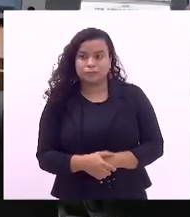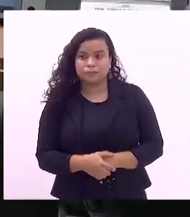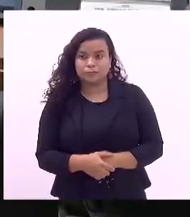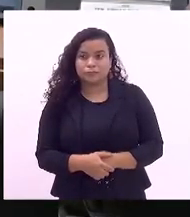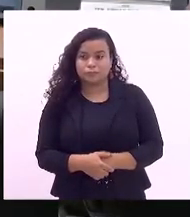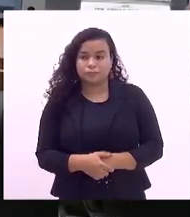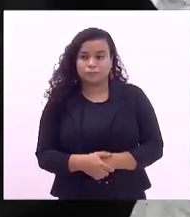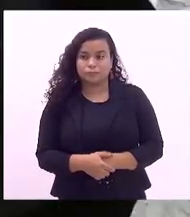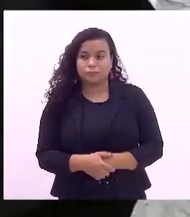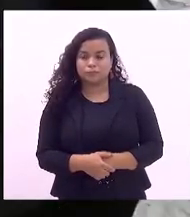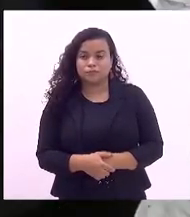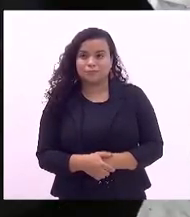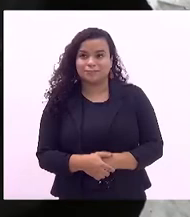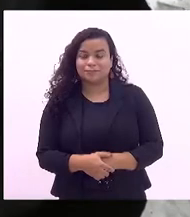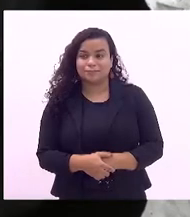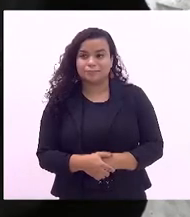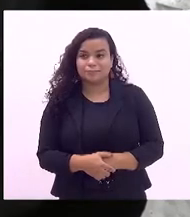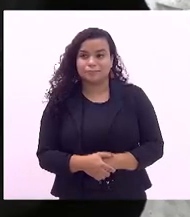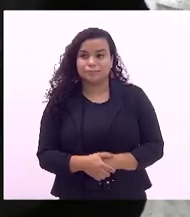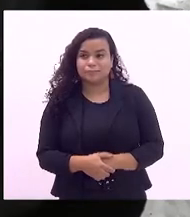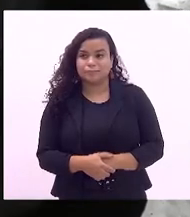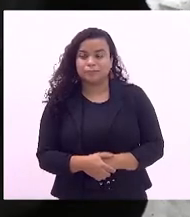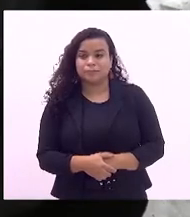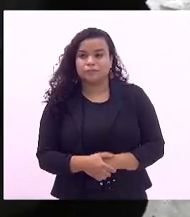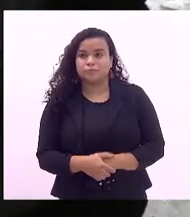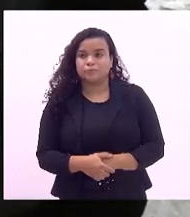G1 E aí